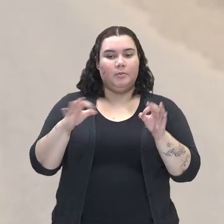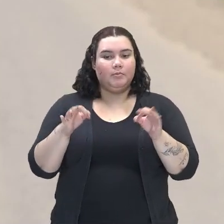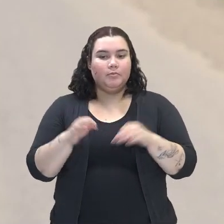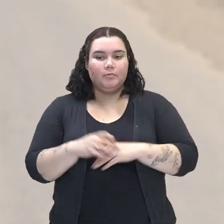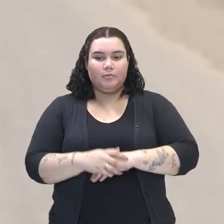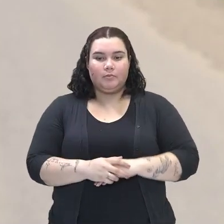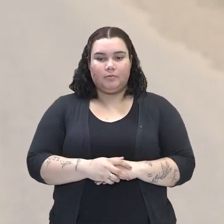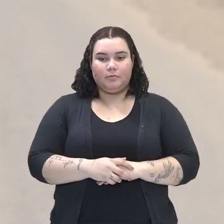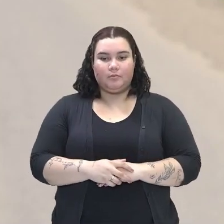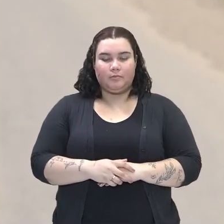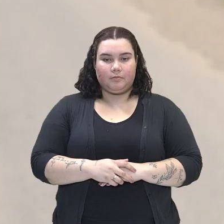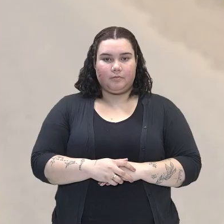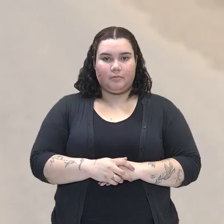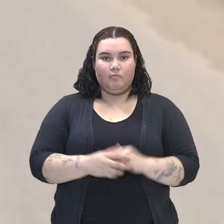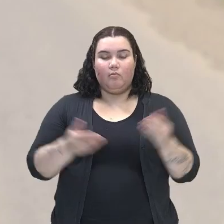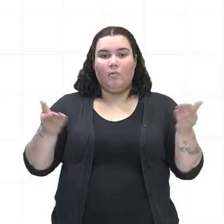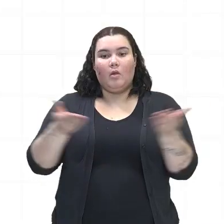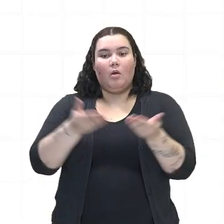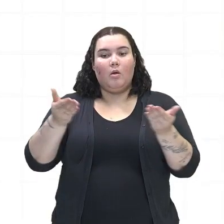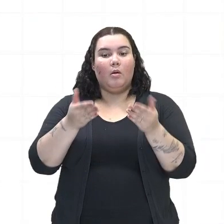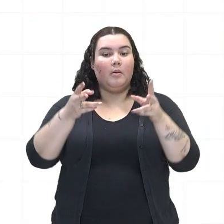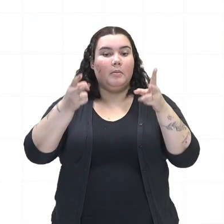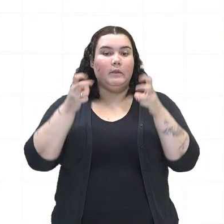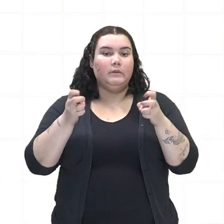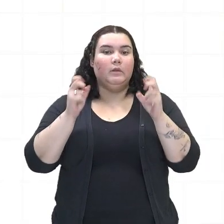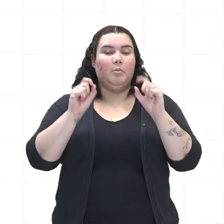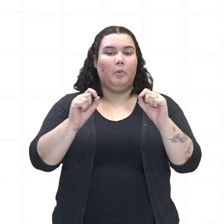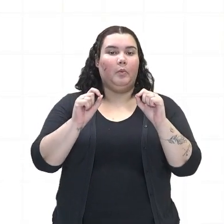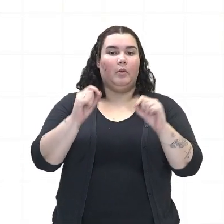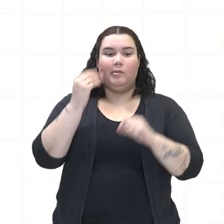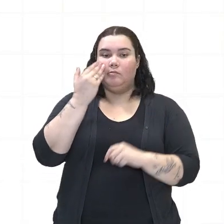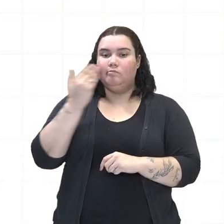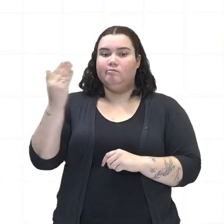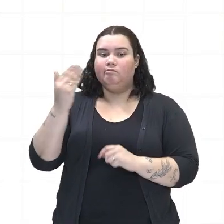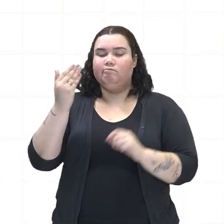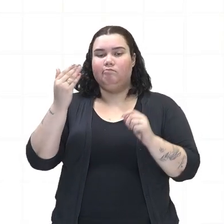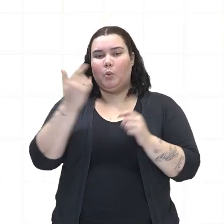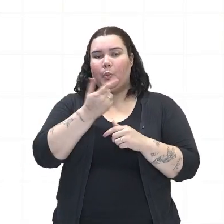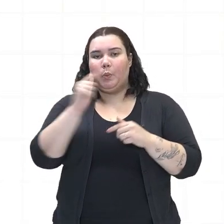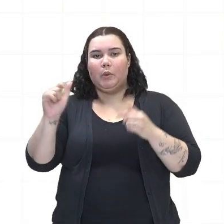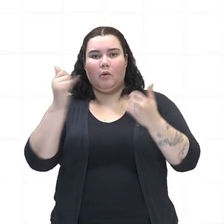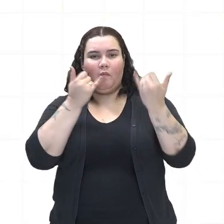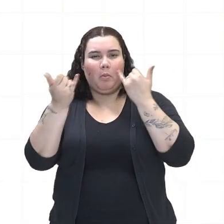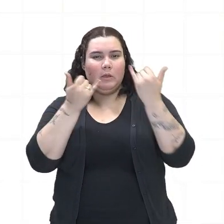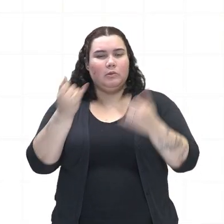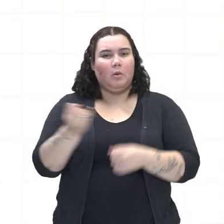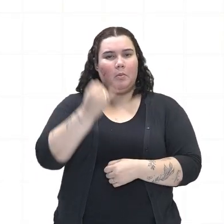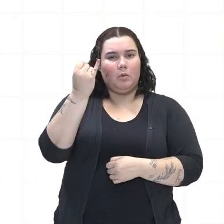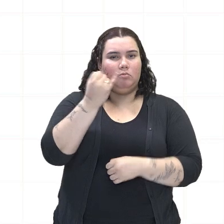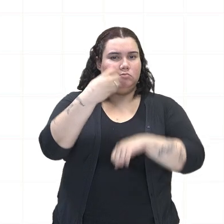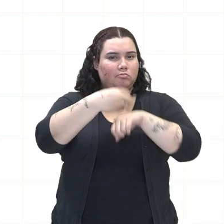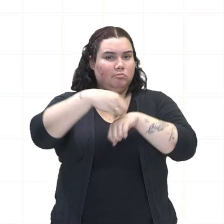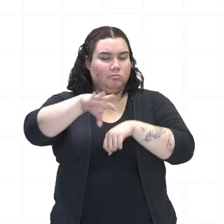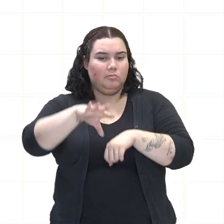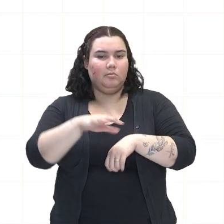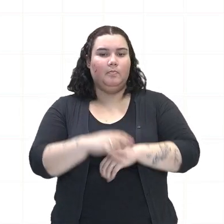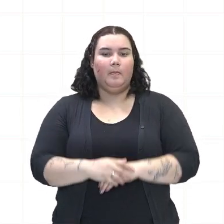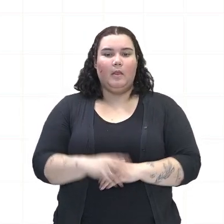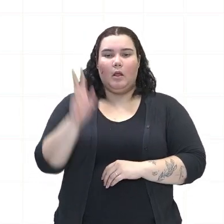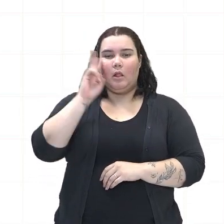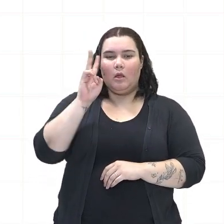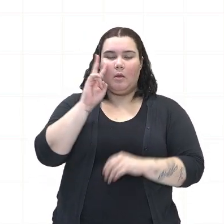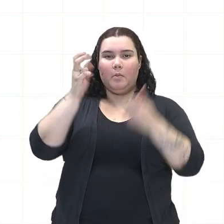né? Deixa eu observar agora outras coisas aí na próxima tela. Quando a gente fez agora há pouco a coisa da indústria, né, que São Paulo